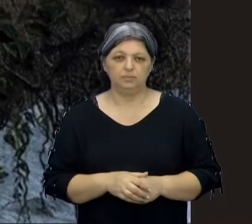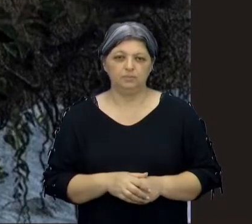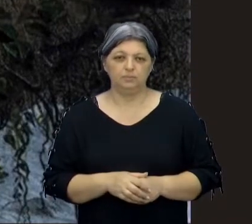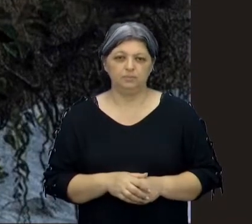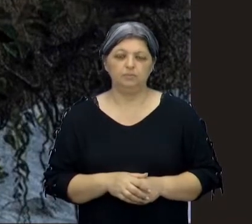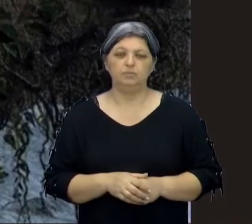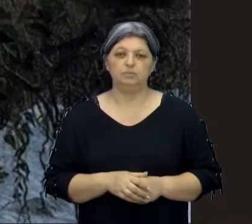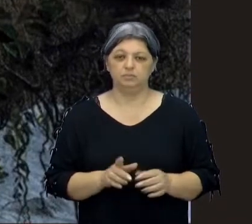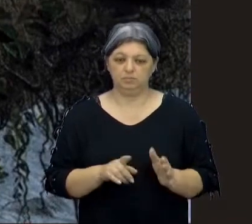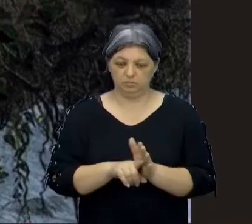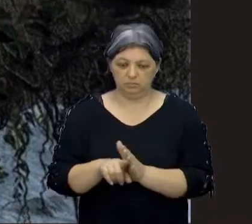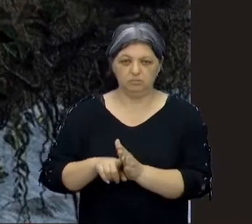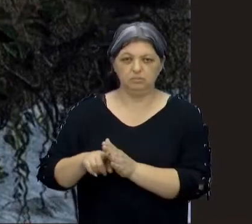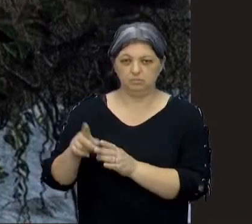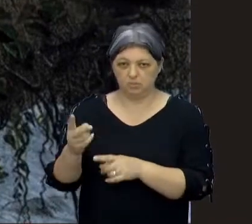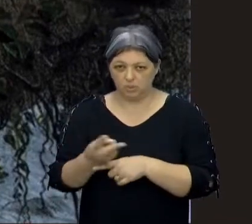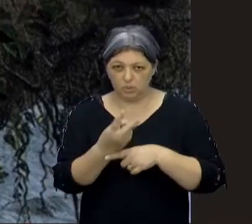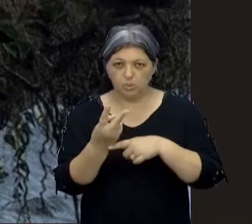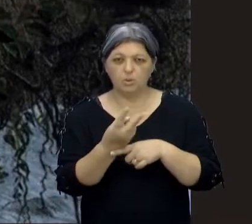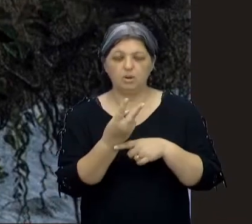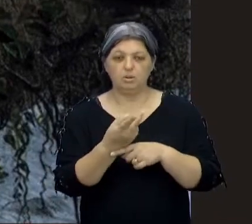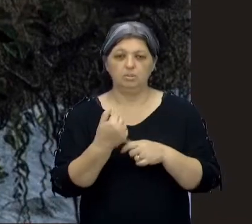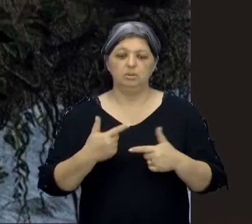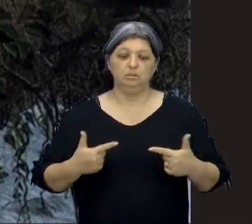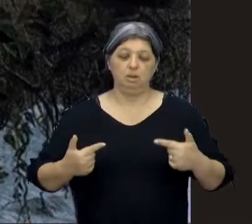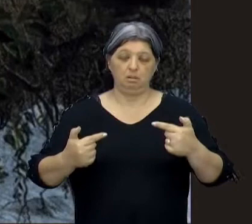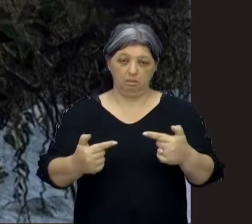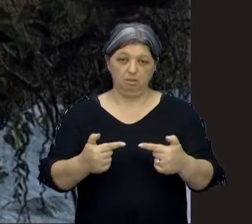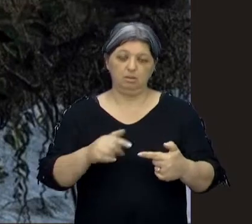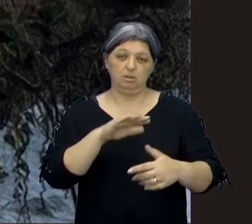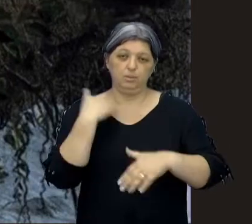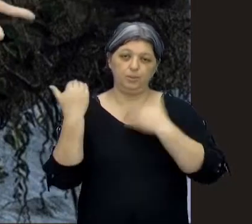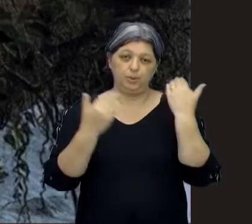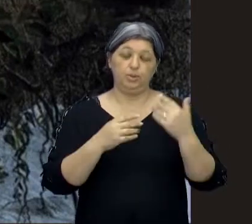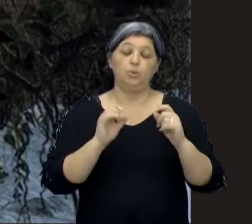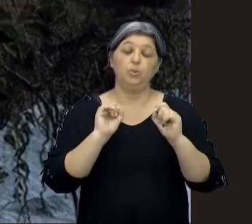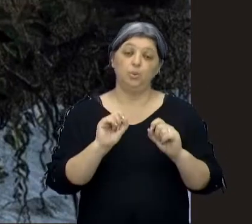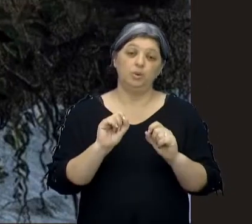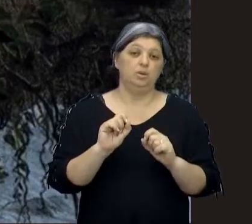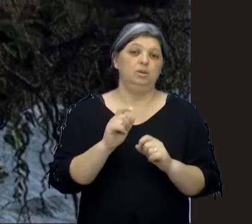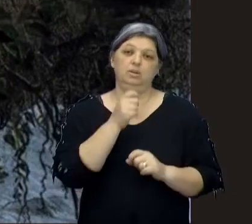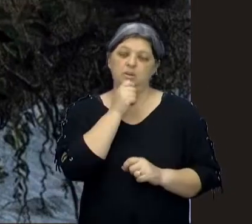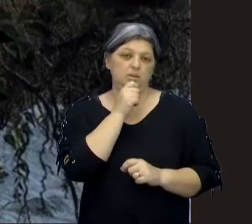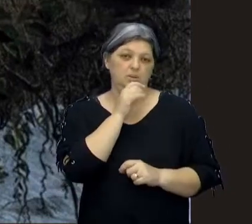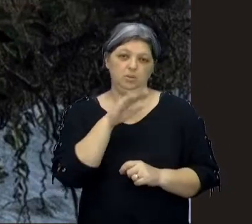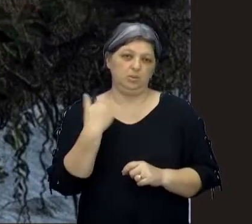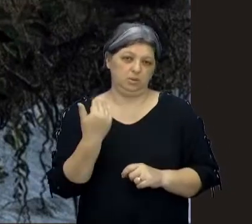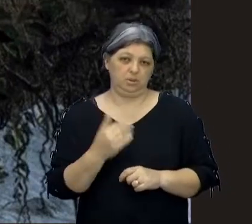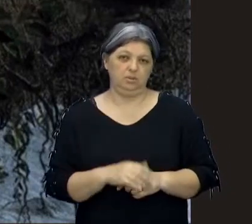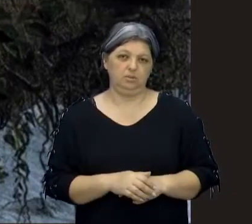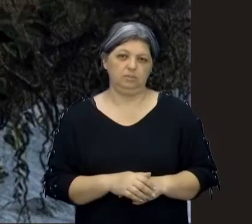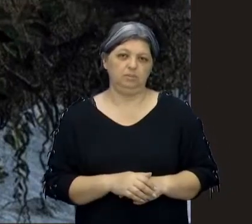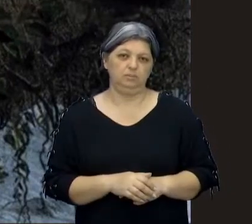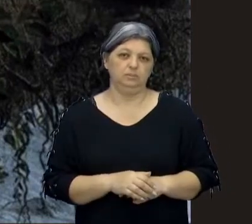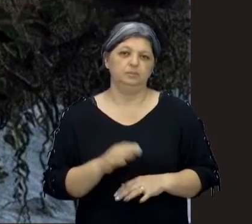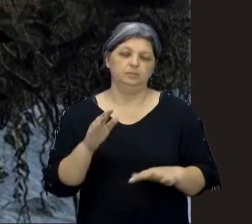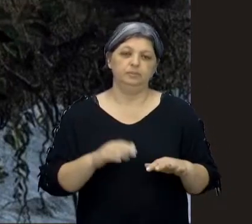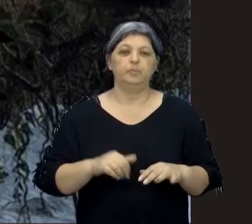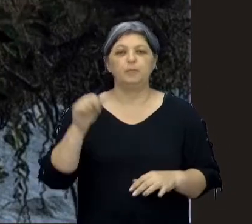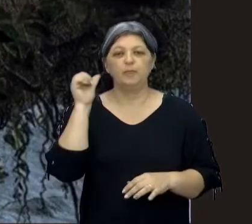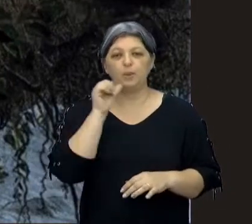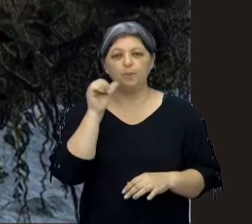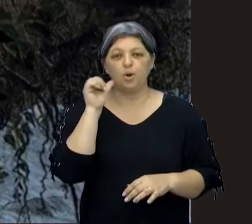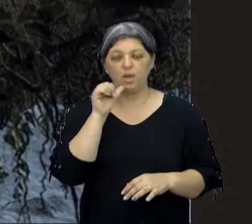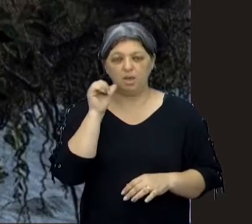muitos nessa nessa guerra nesse embate acabavam morrendo e os que não morriam né como era o caso aí de mulheres